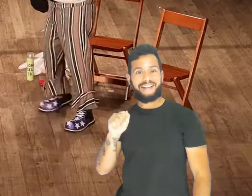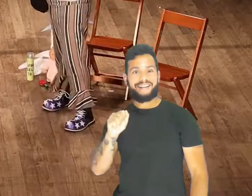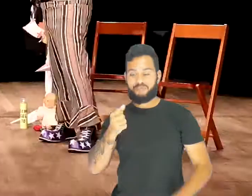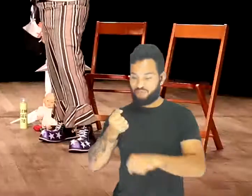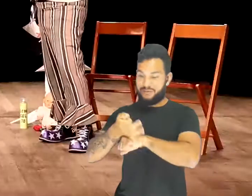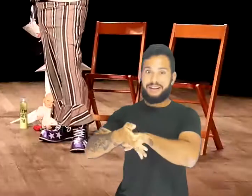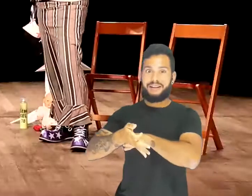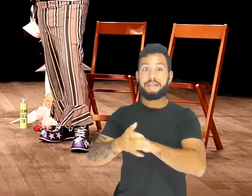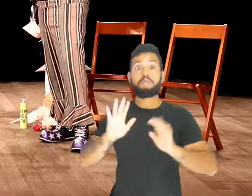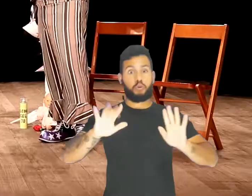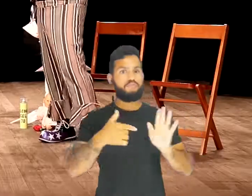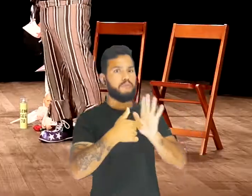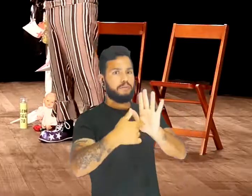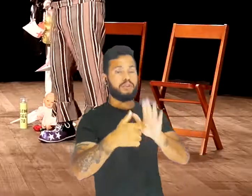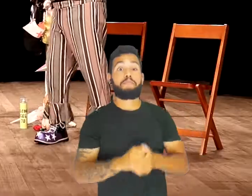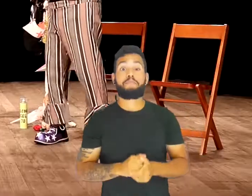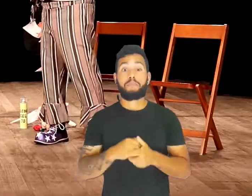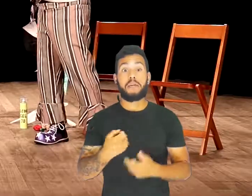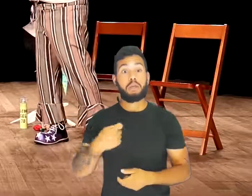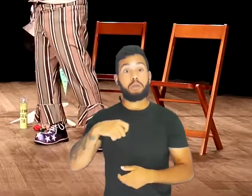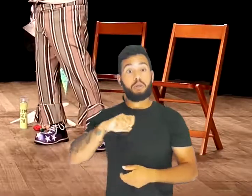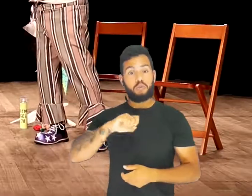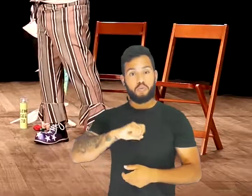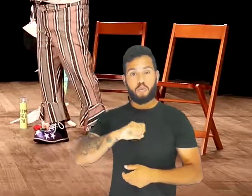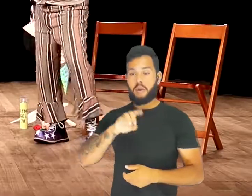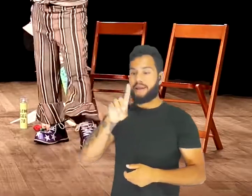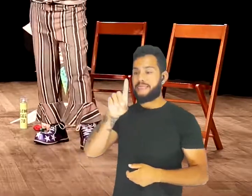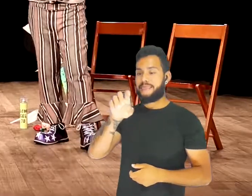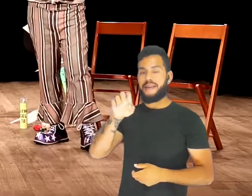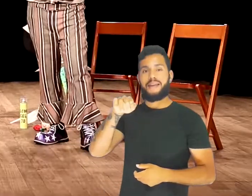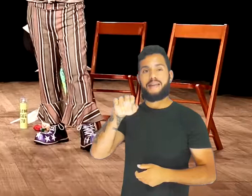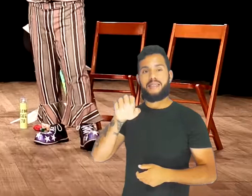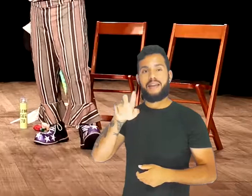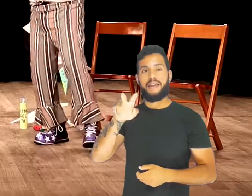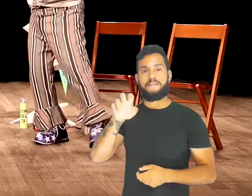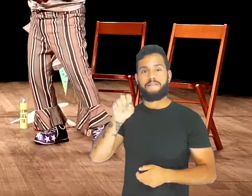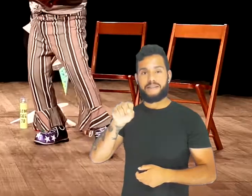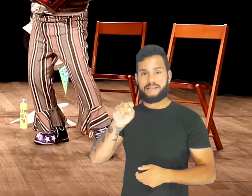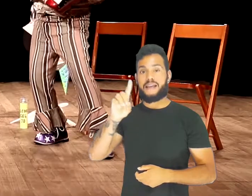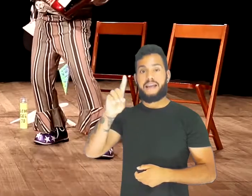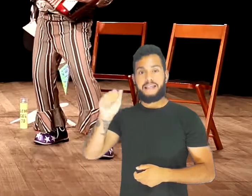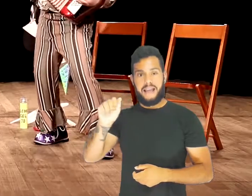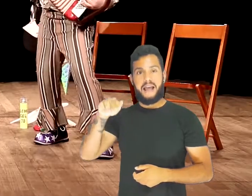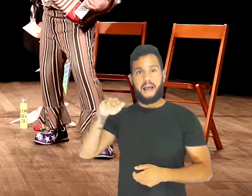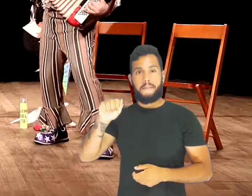Aê, madrugada! Então te apresenta. Isso. Eu sou o Teneves da madrugada.